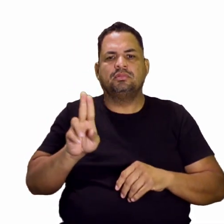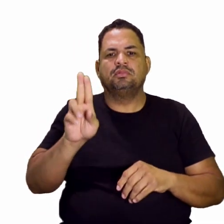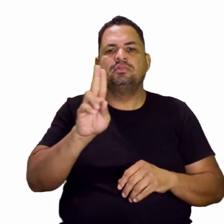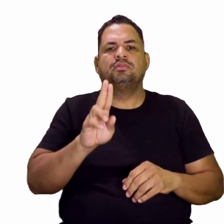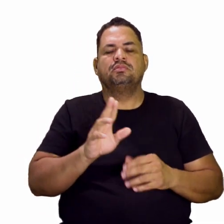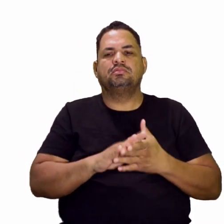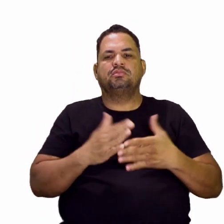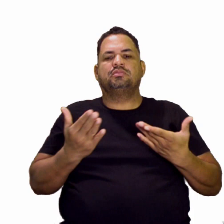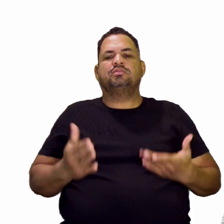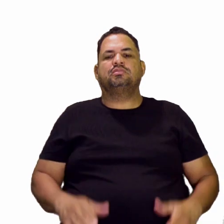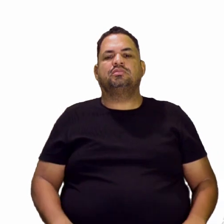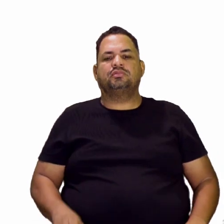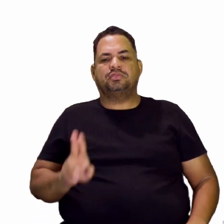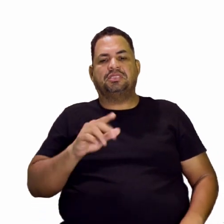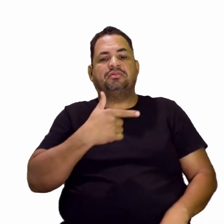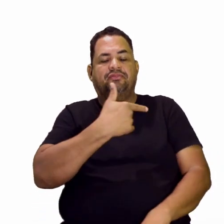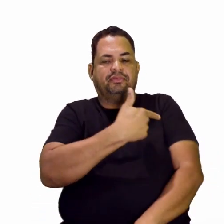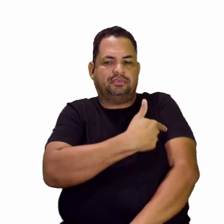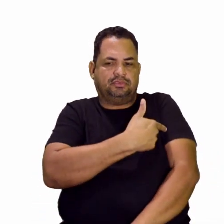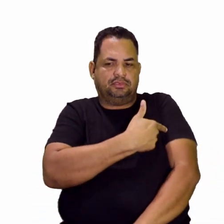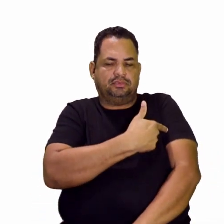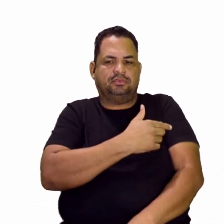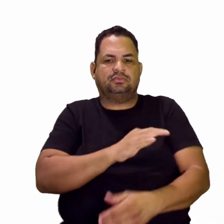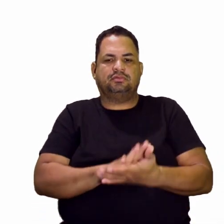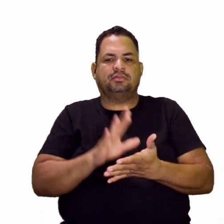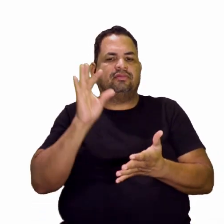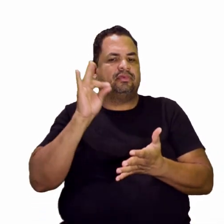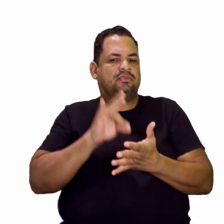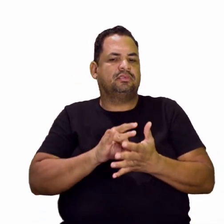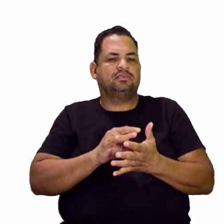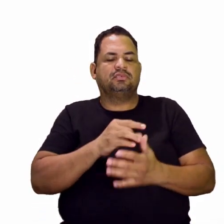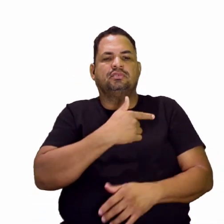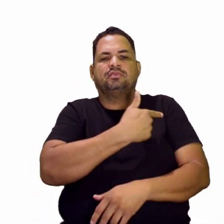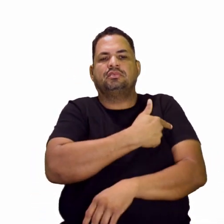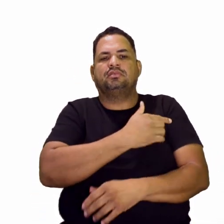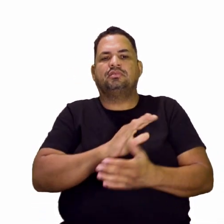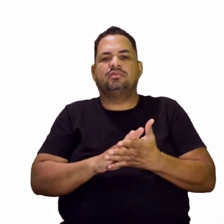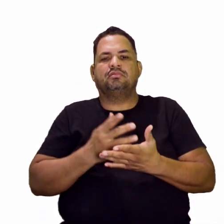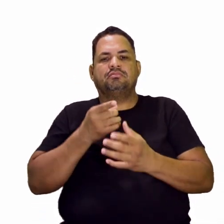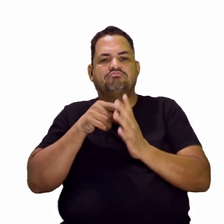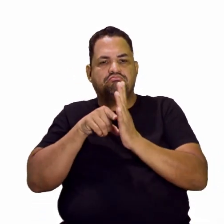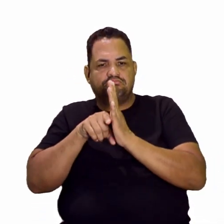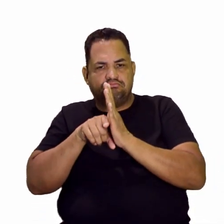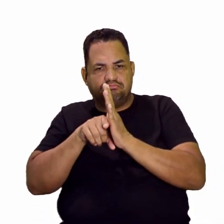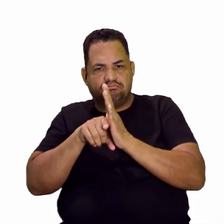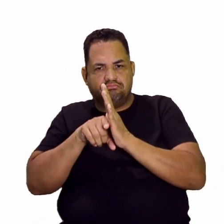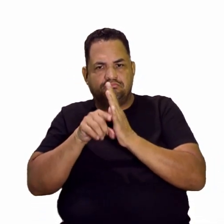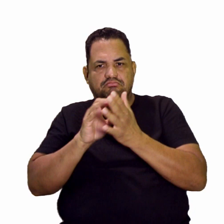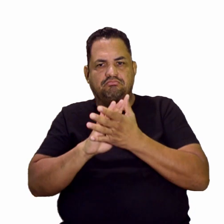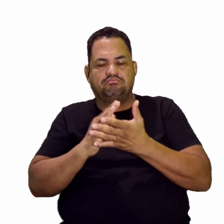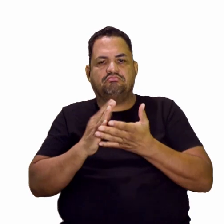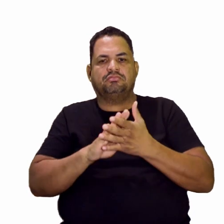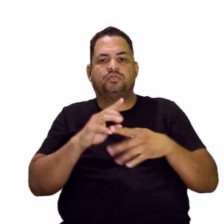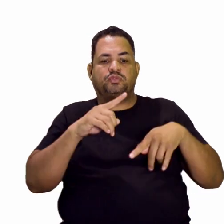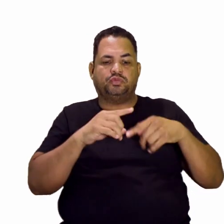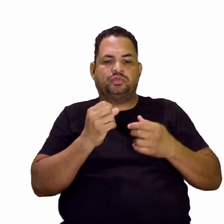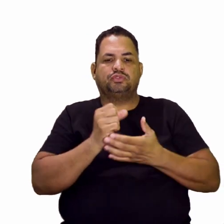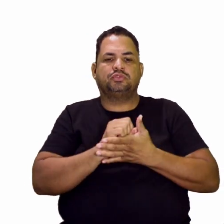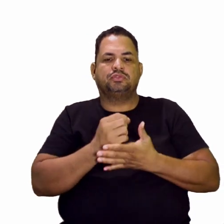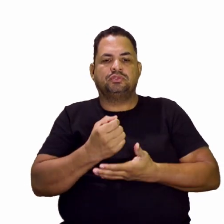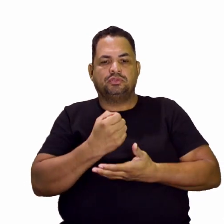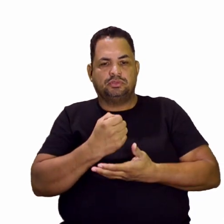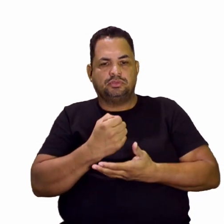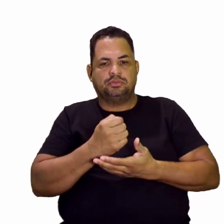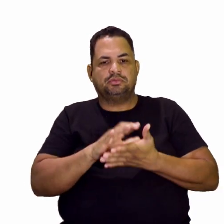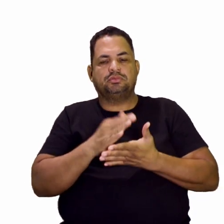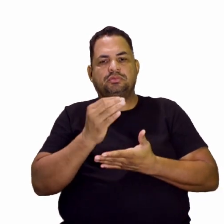exemplo, nos processos de vacina, né? Para validação de vacina, para descobrir se a droga é eficaz. A droga